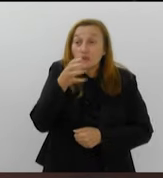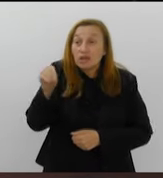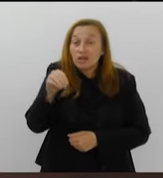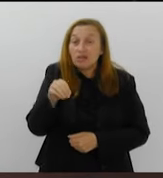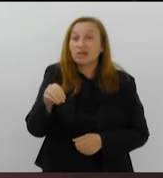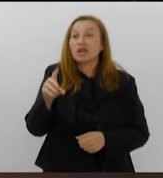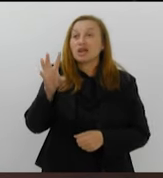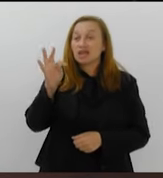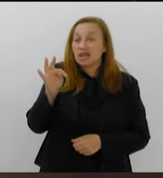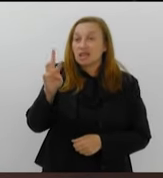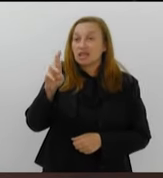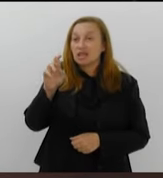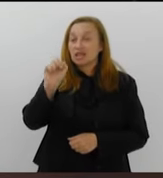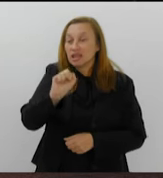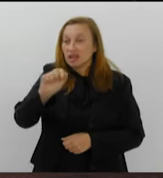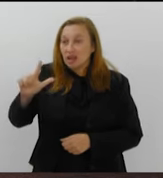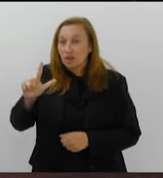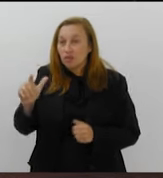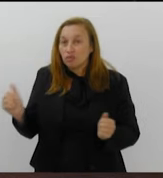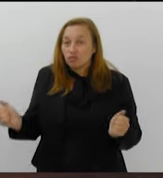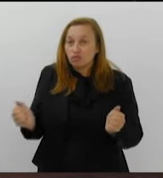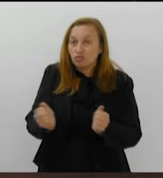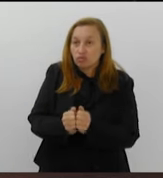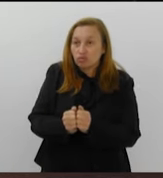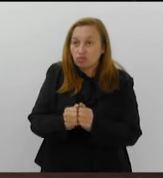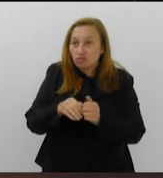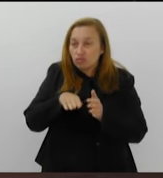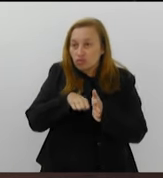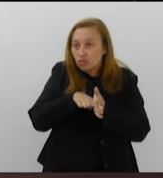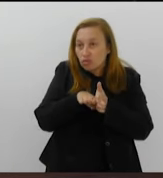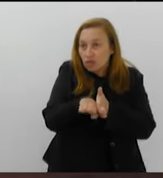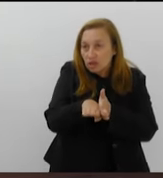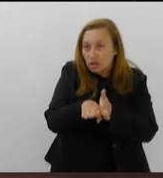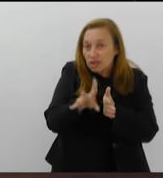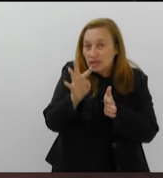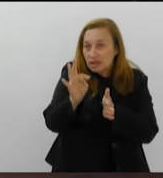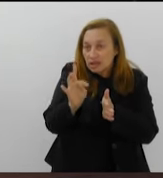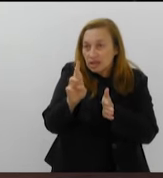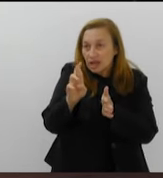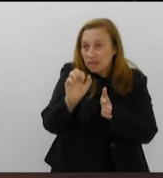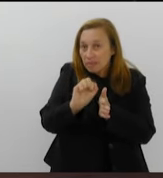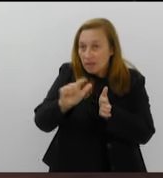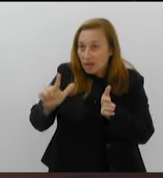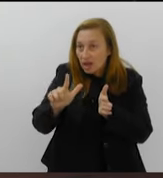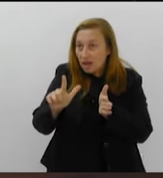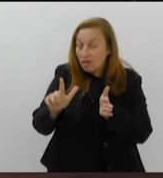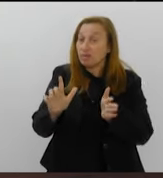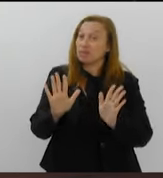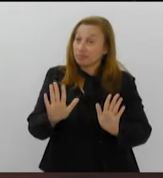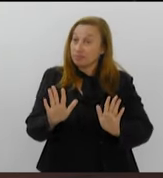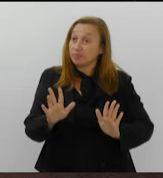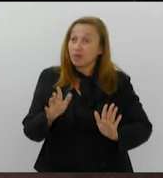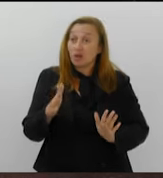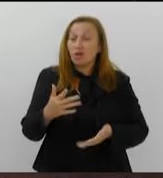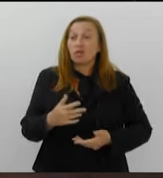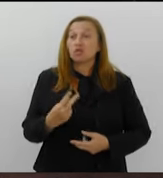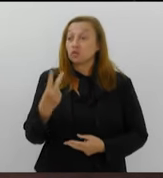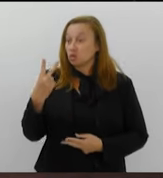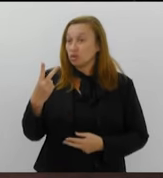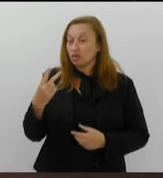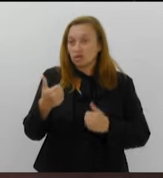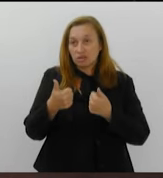TREL encostando no terminal. Ainda botaram, vou dizer que você é leviano, não, dois